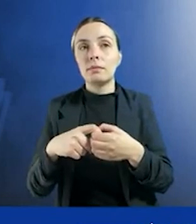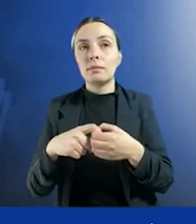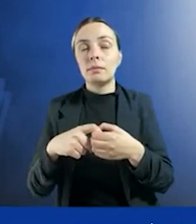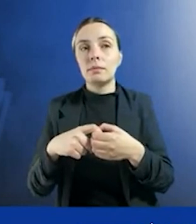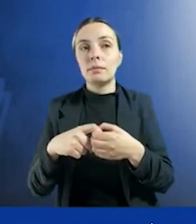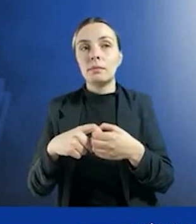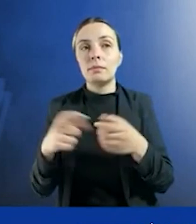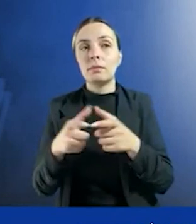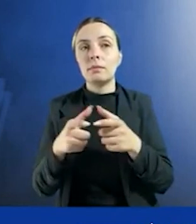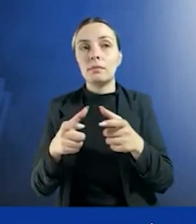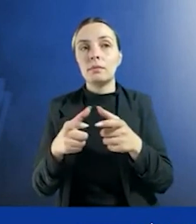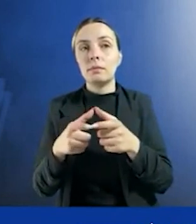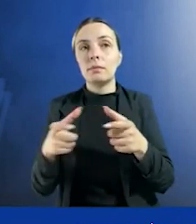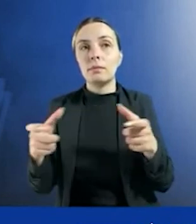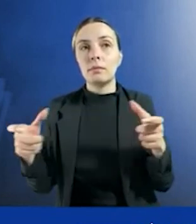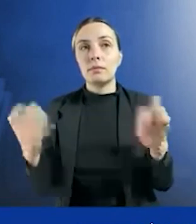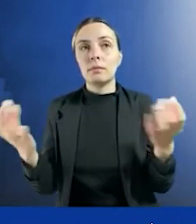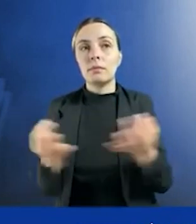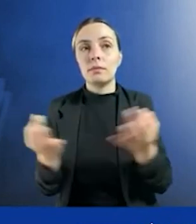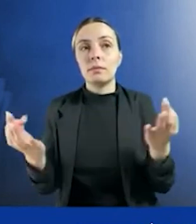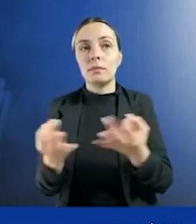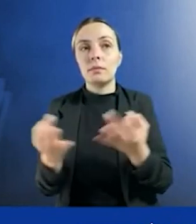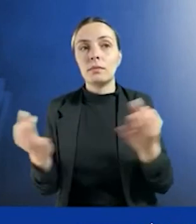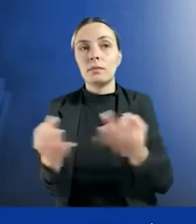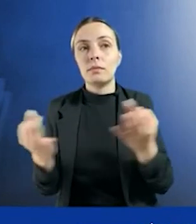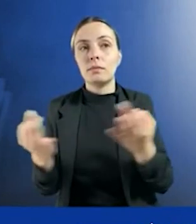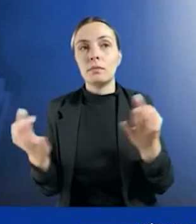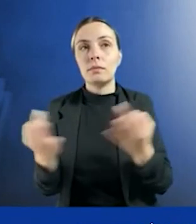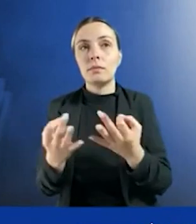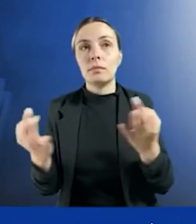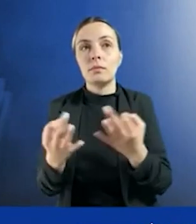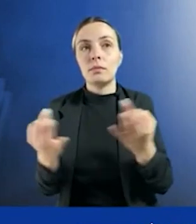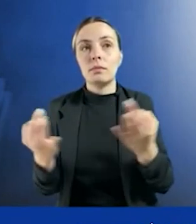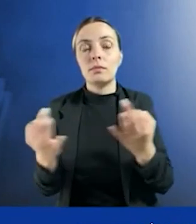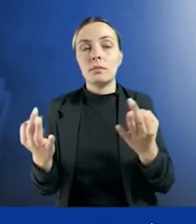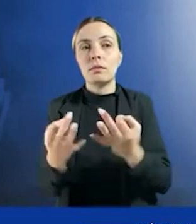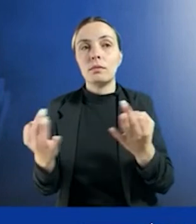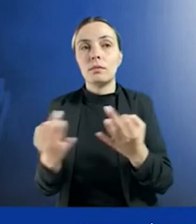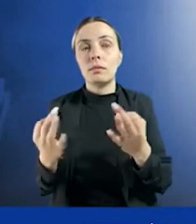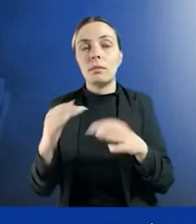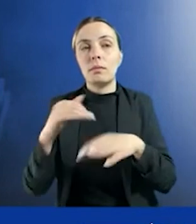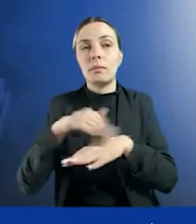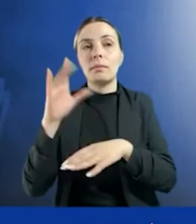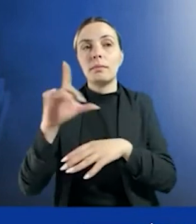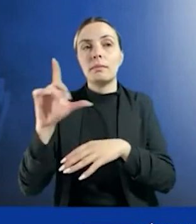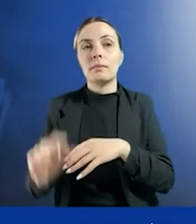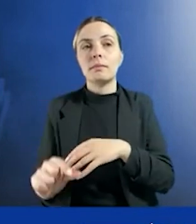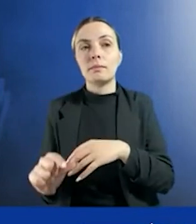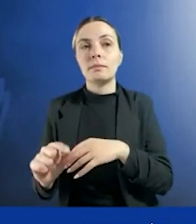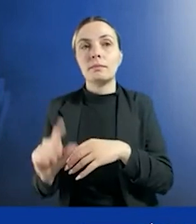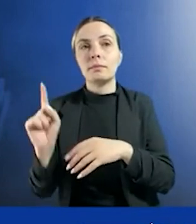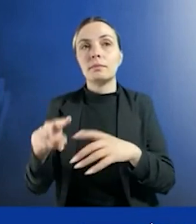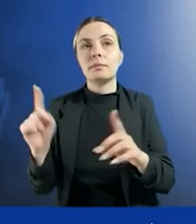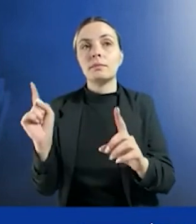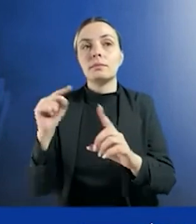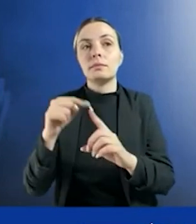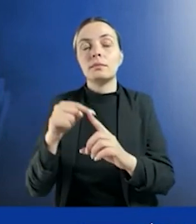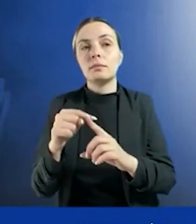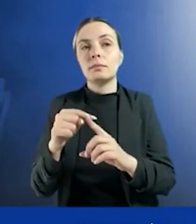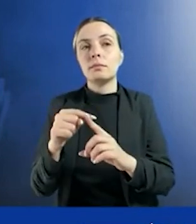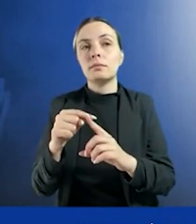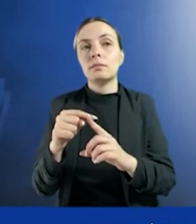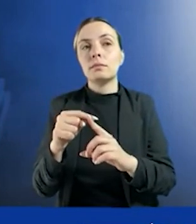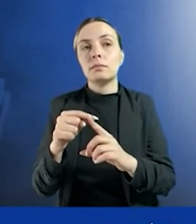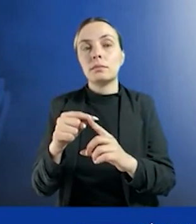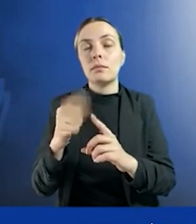a ecoeficiência e produzindo mais com menos. Essa é a meta, produzir mais alimento